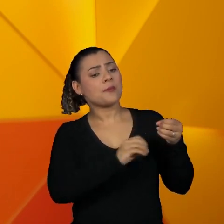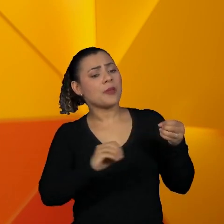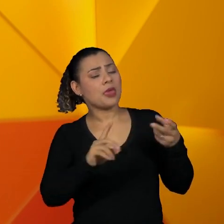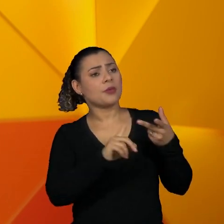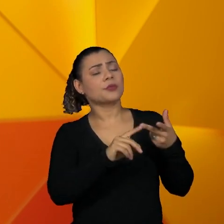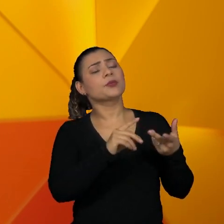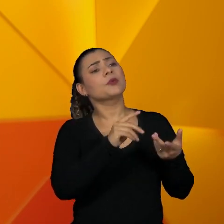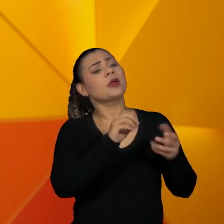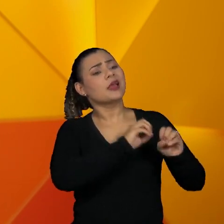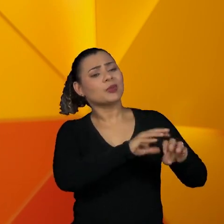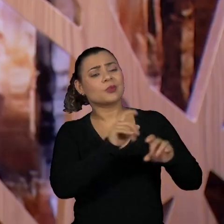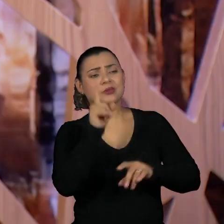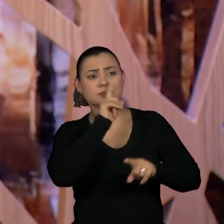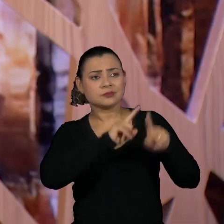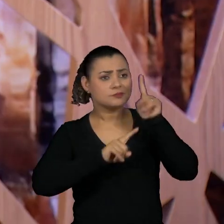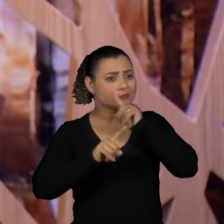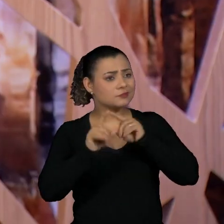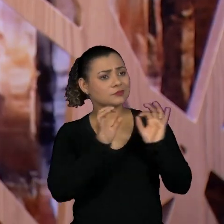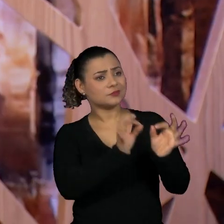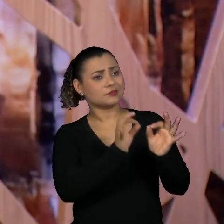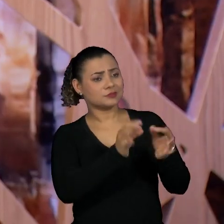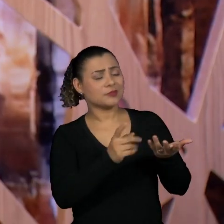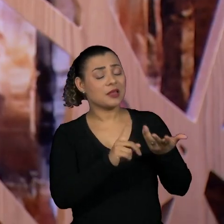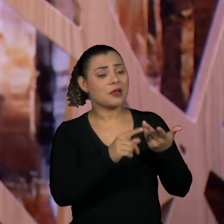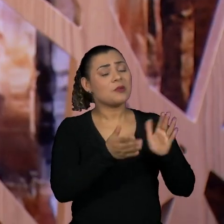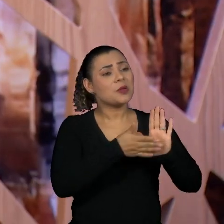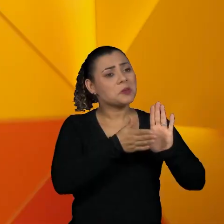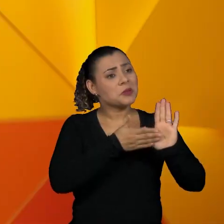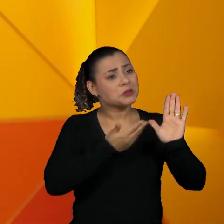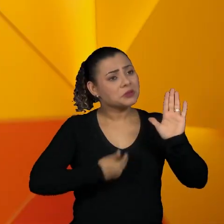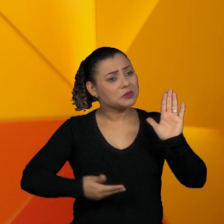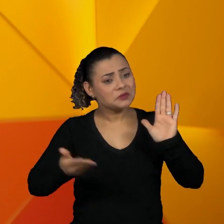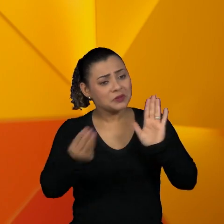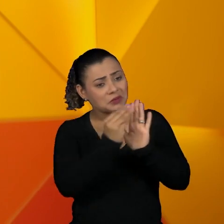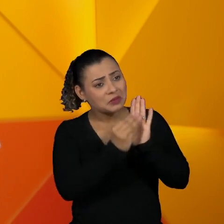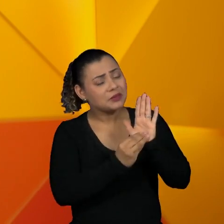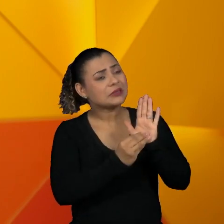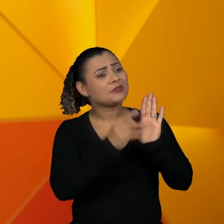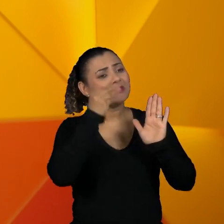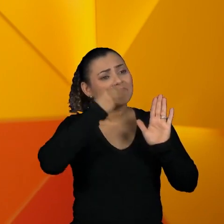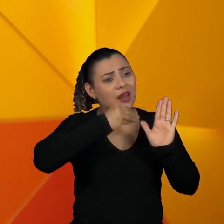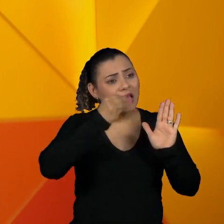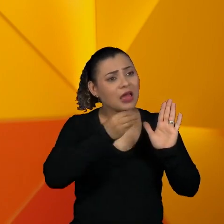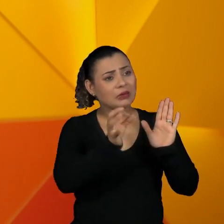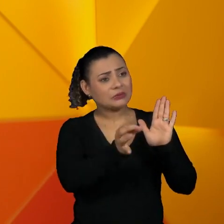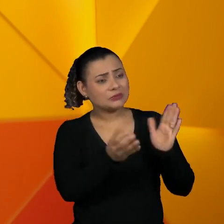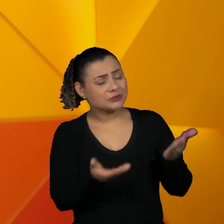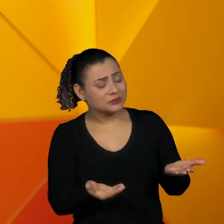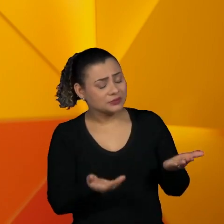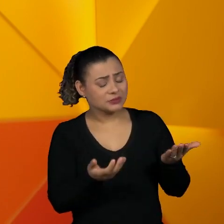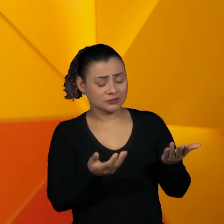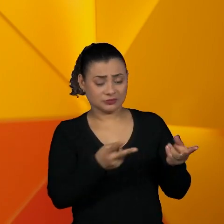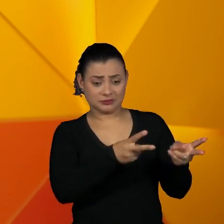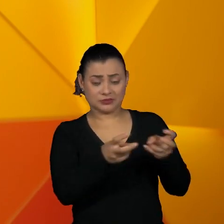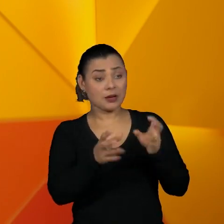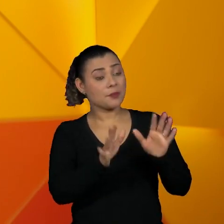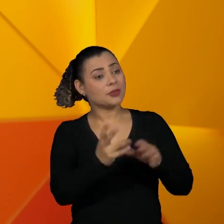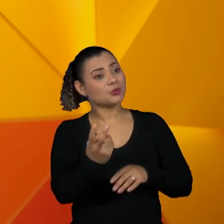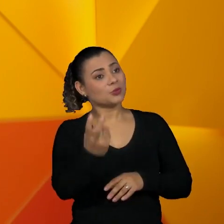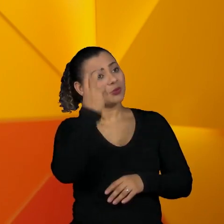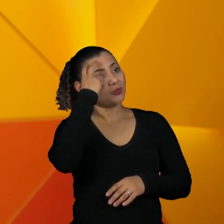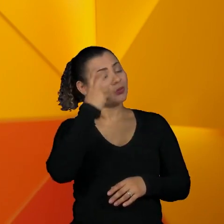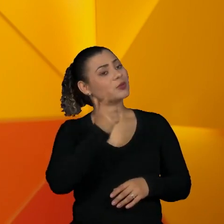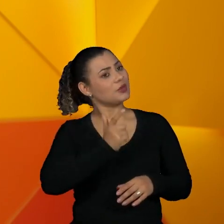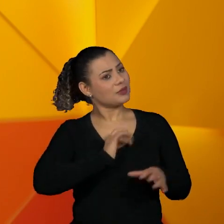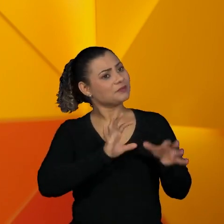básico, a educação é muito deficitária, as políticas públicas também são frágeis nesse ambiente, mas a cultura tem um